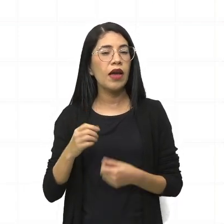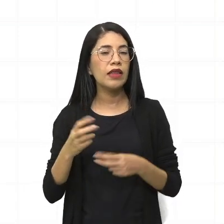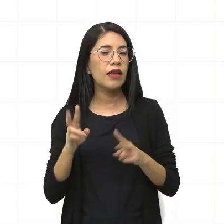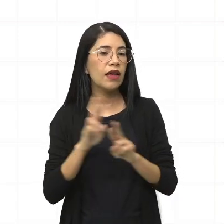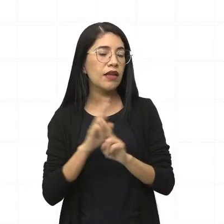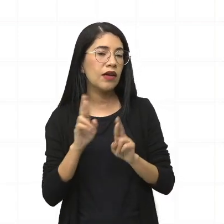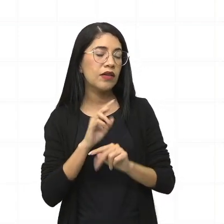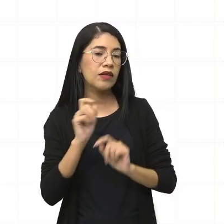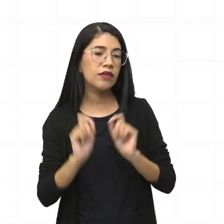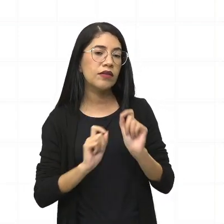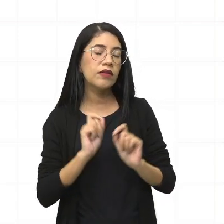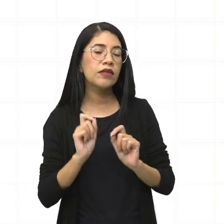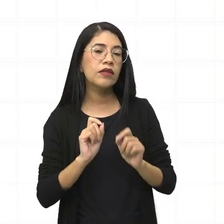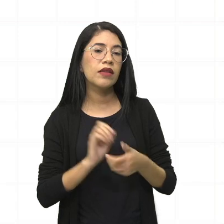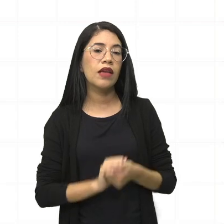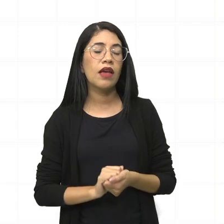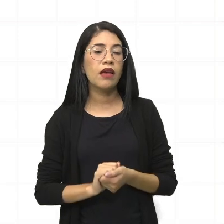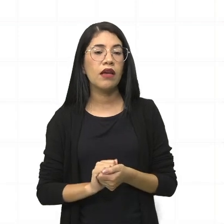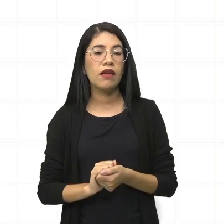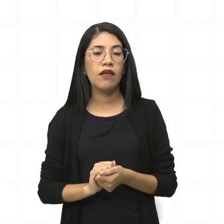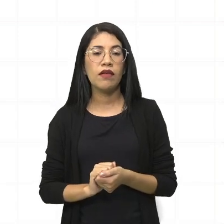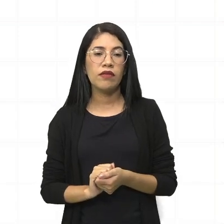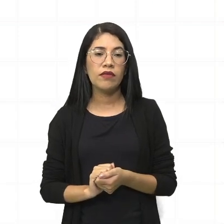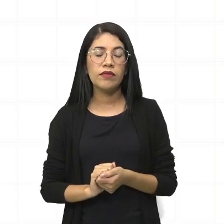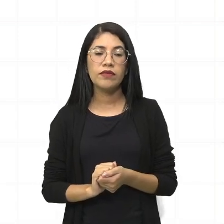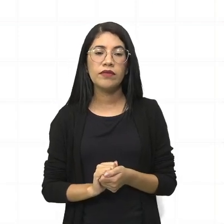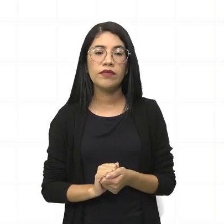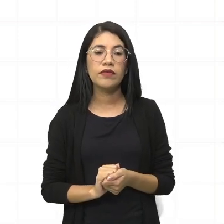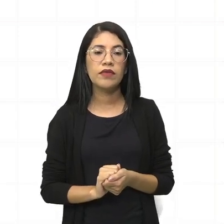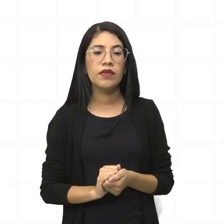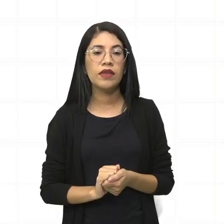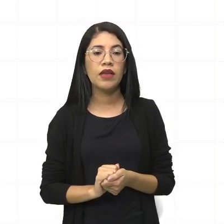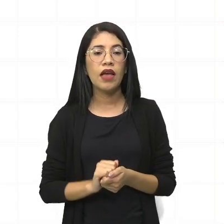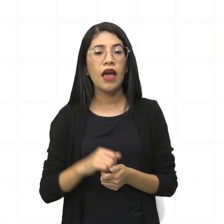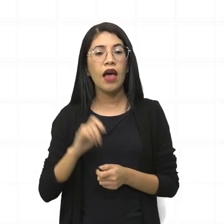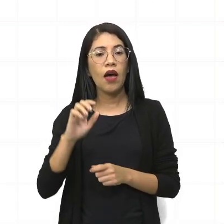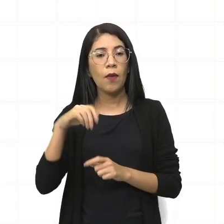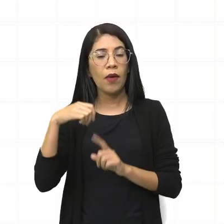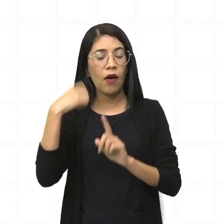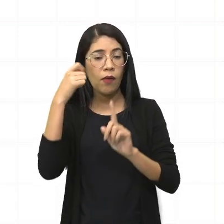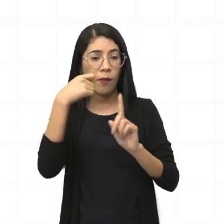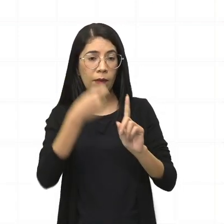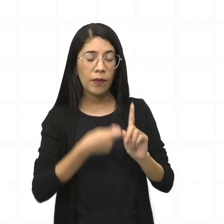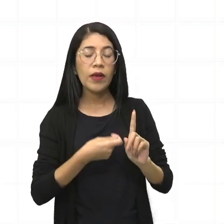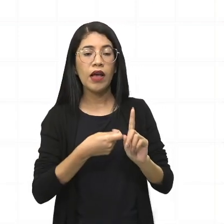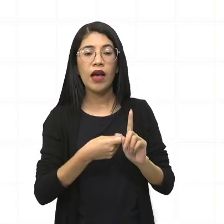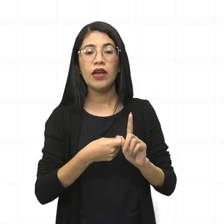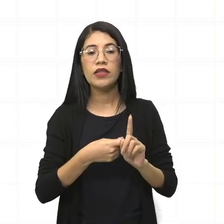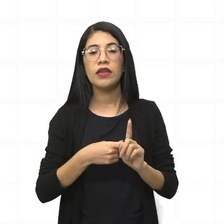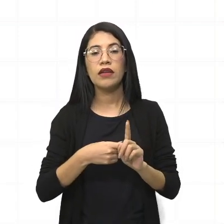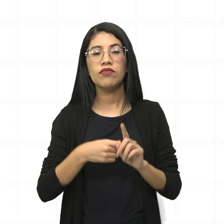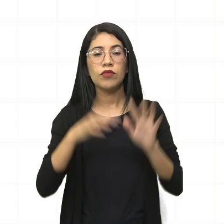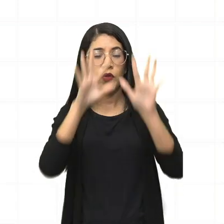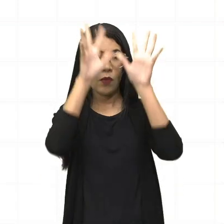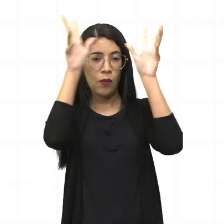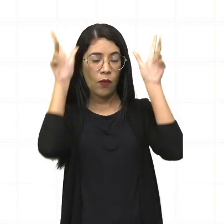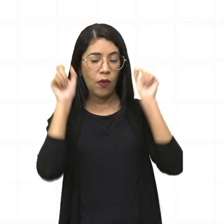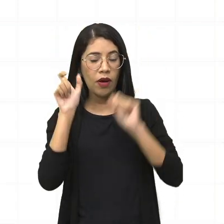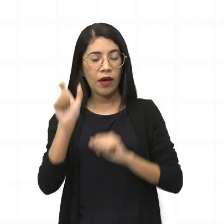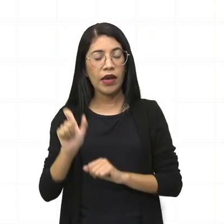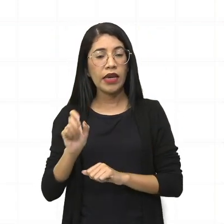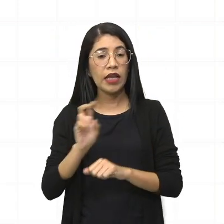está relacionado, né? Ele é uma homenagem que foi feita ao seringueiro acreano Chico Mendes, né?